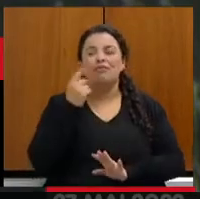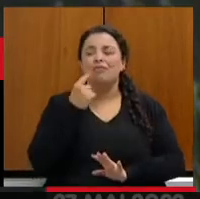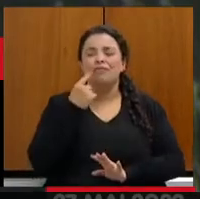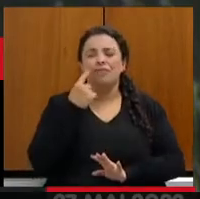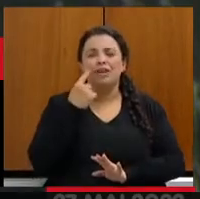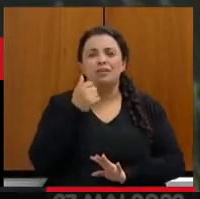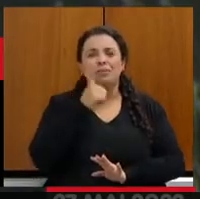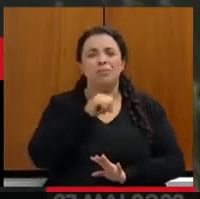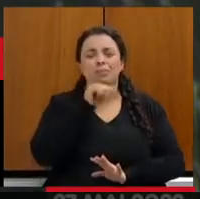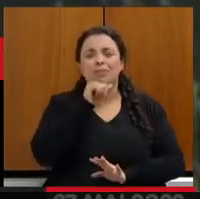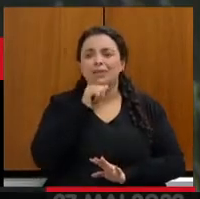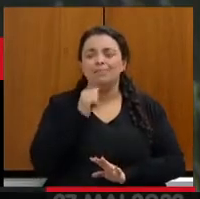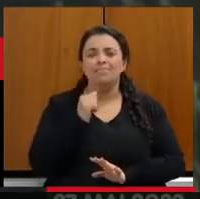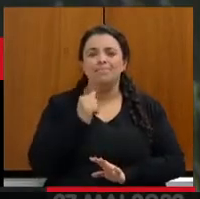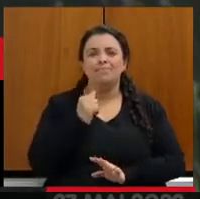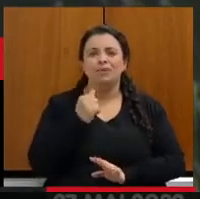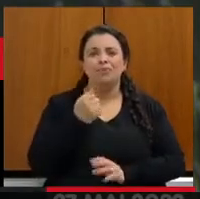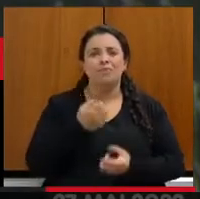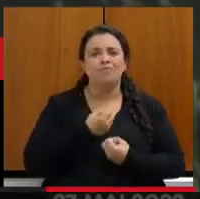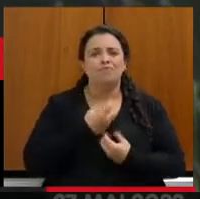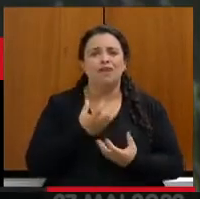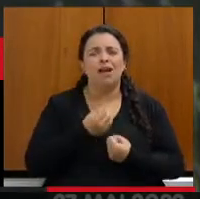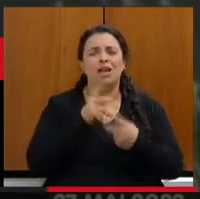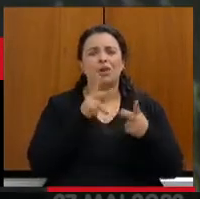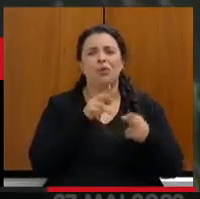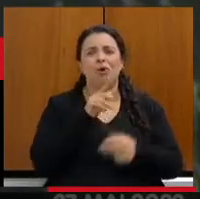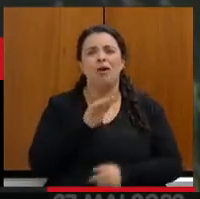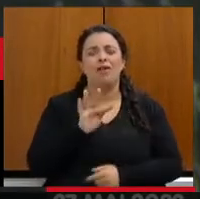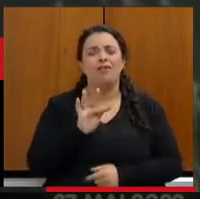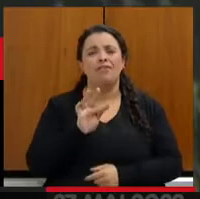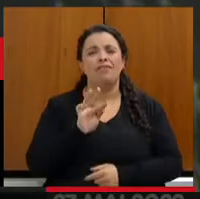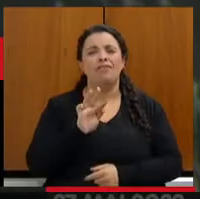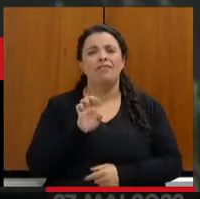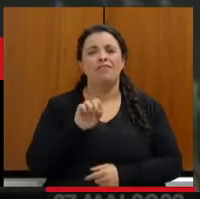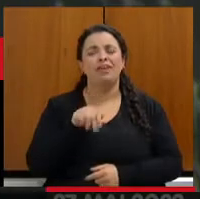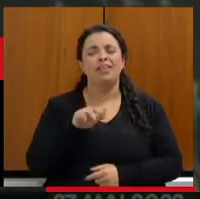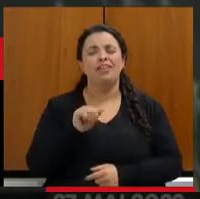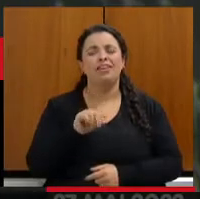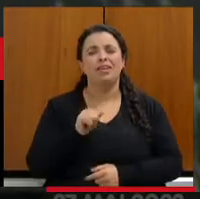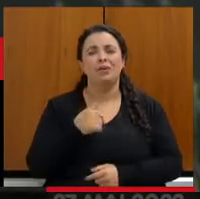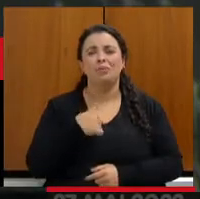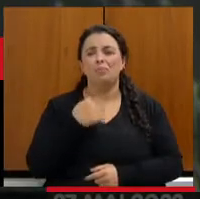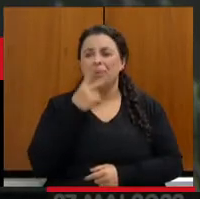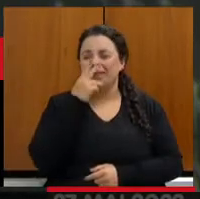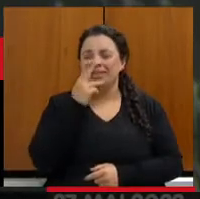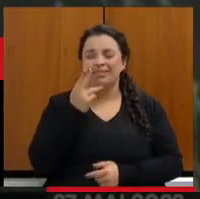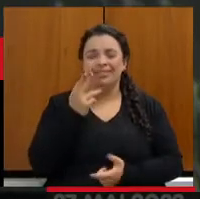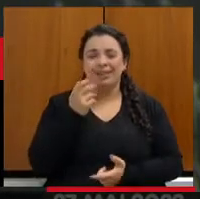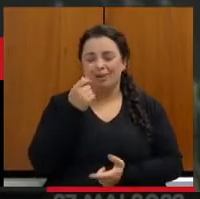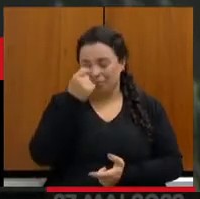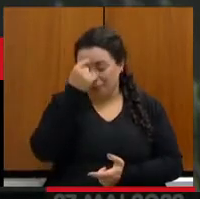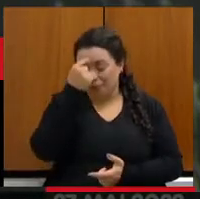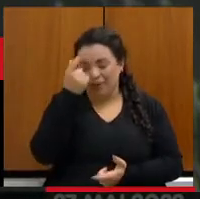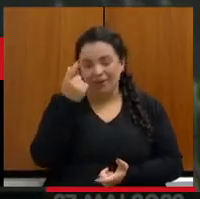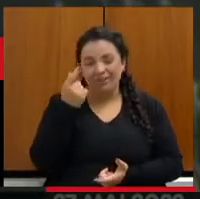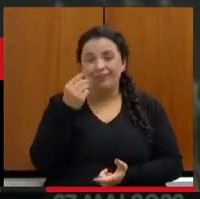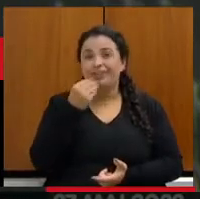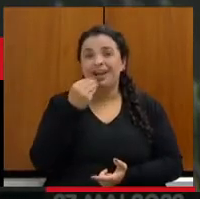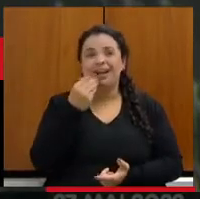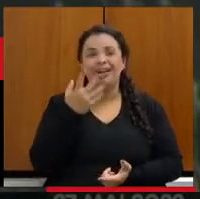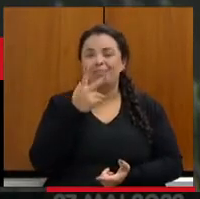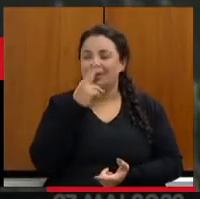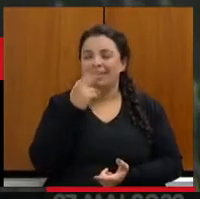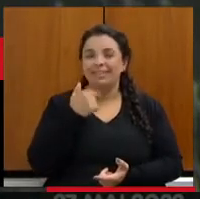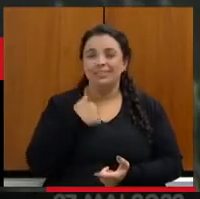aquela eu me sinto fraca da da memória eu conheci tá dois ida e é por